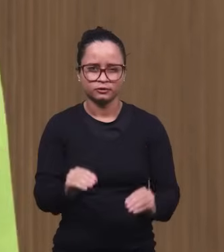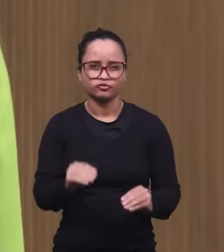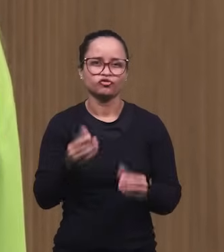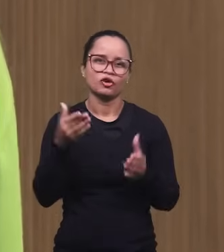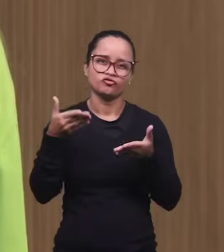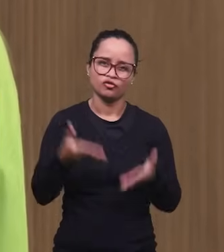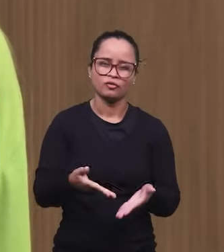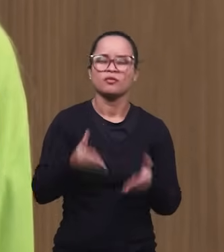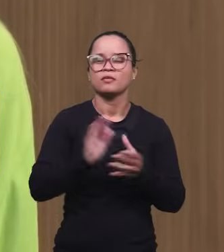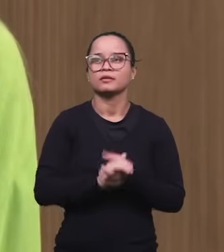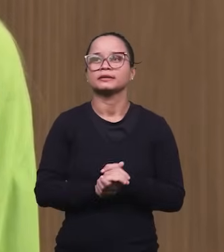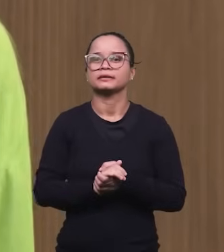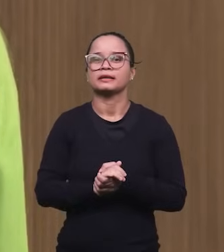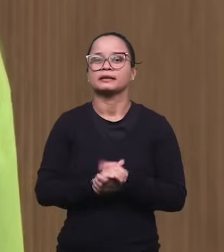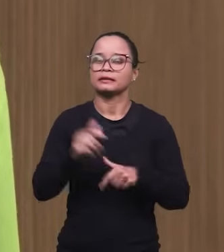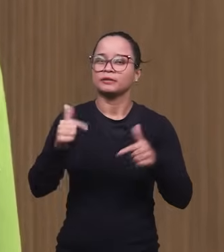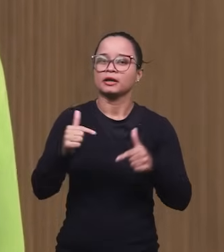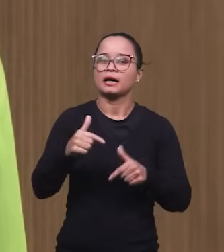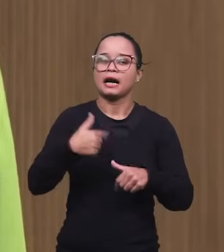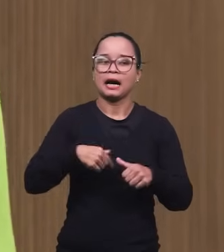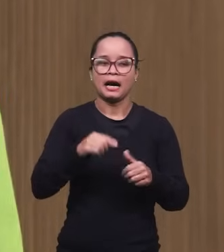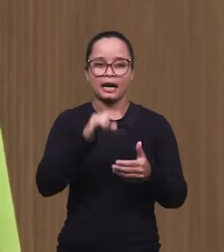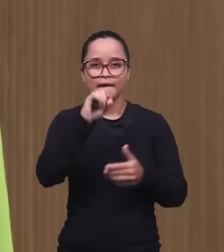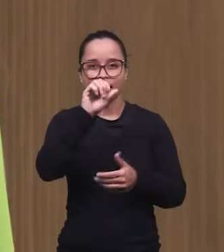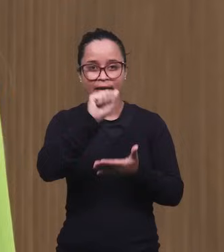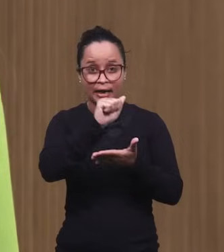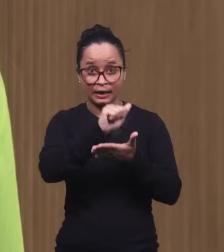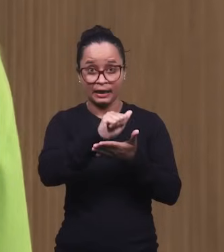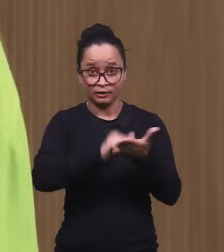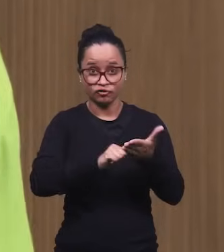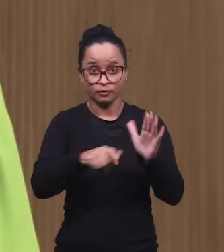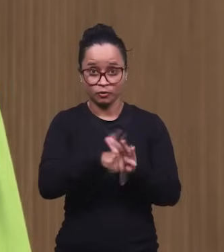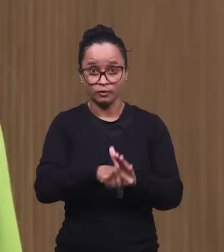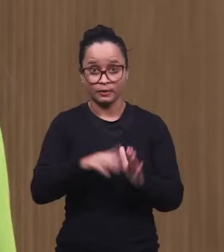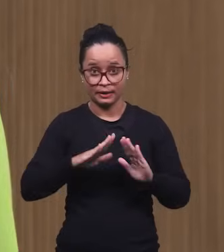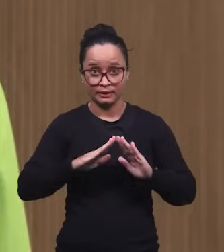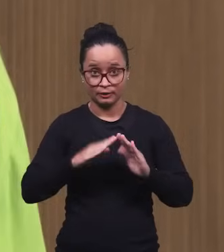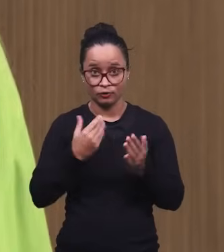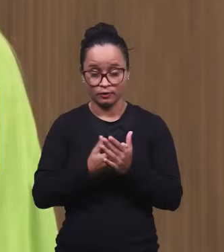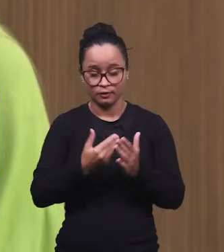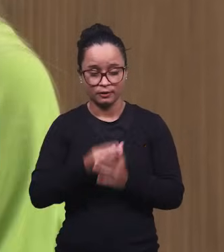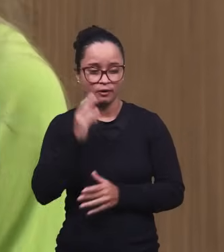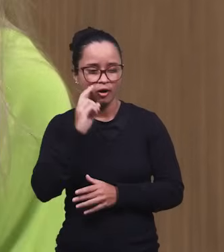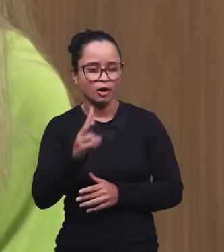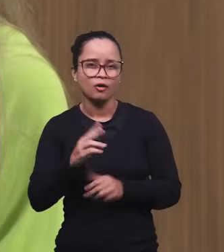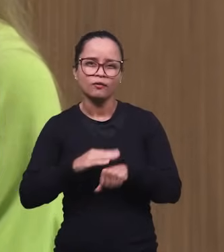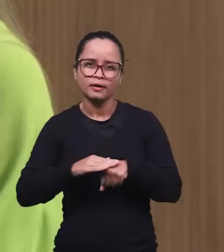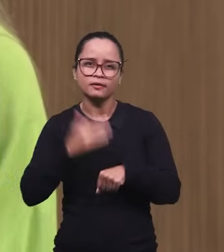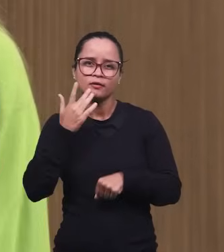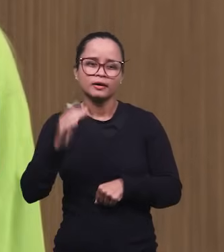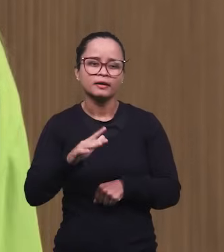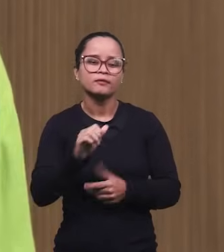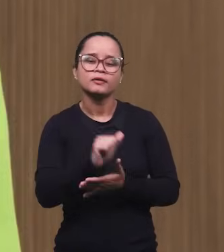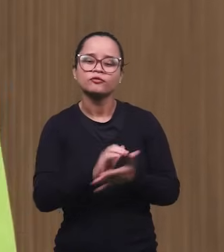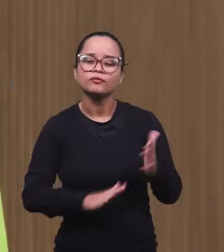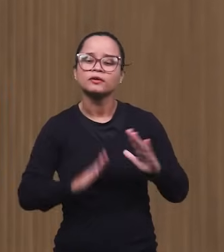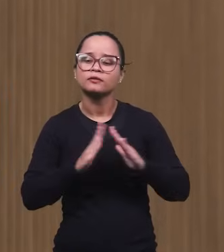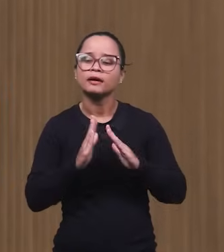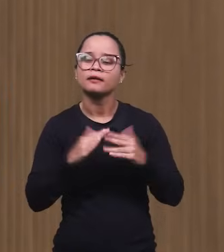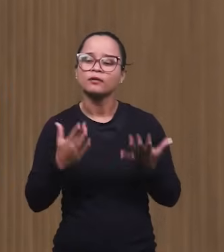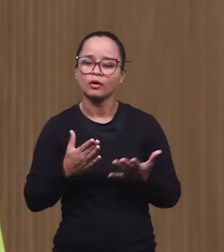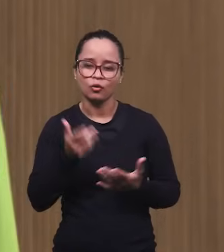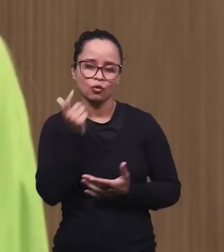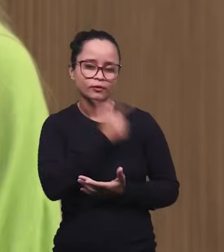trabalho, olha a agenda escolar, pelo menos conversa com a criança, né? O que foi feito? Qual foi sua tarefa de casa hoje? Você